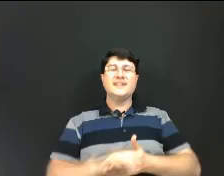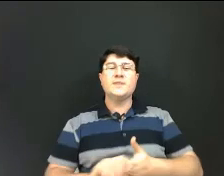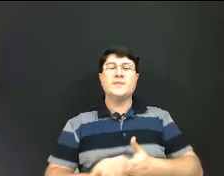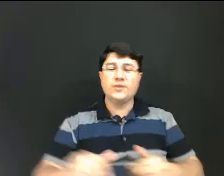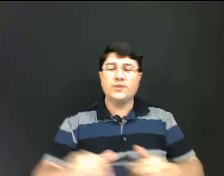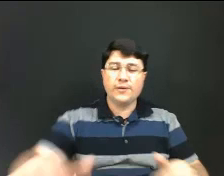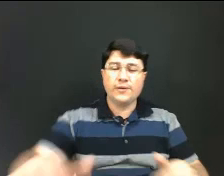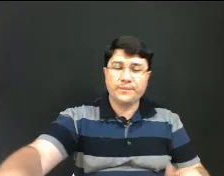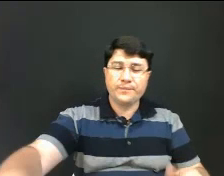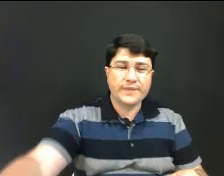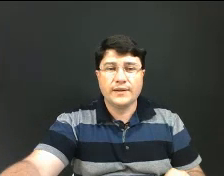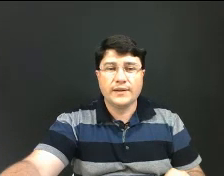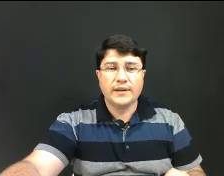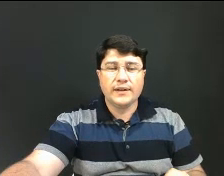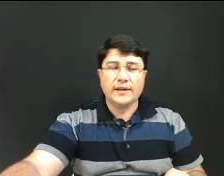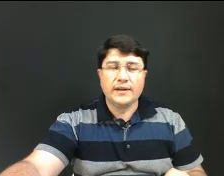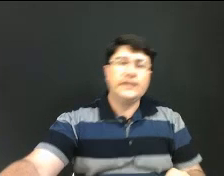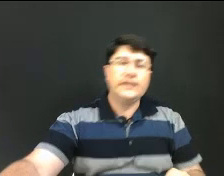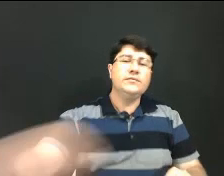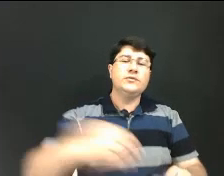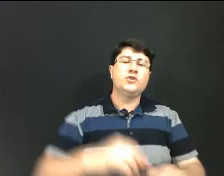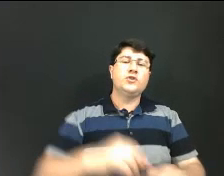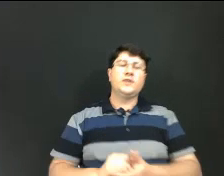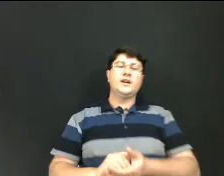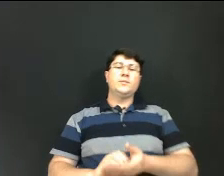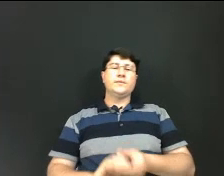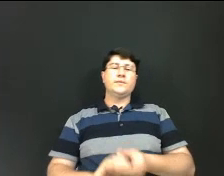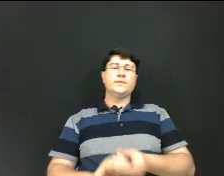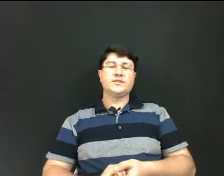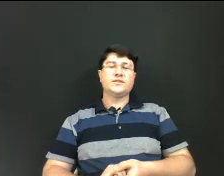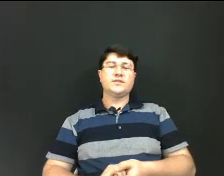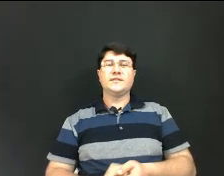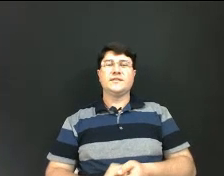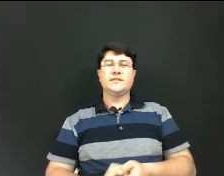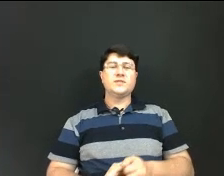ser tridimensional. Então, sobre